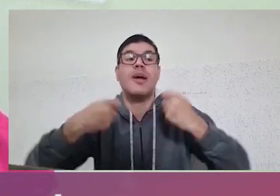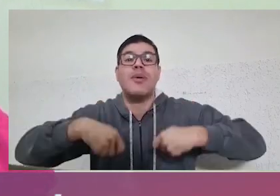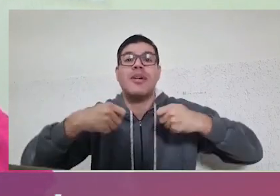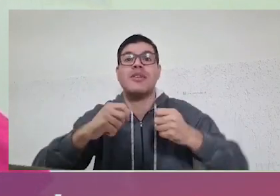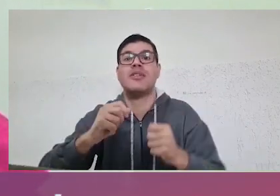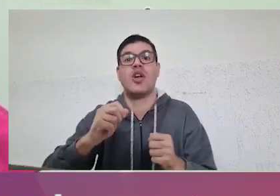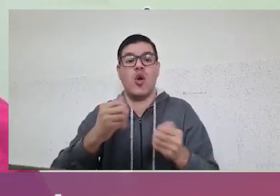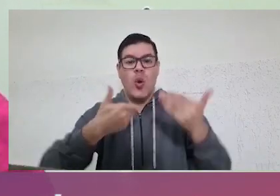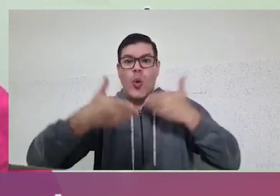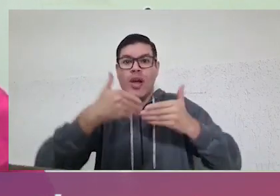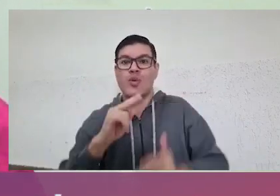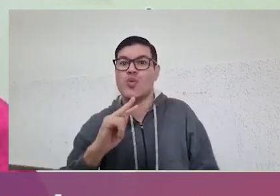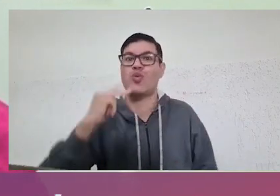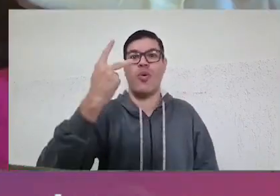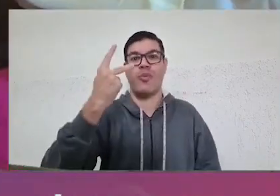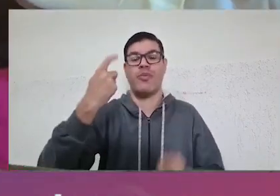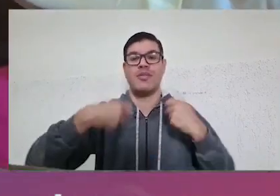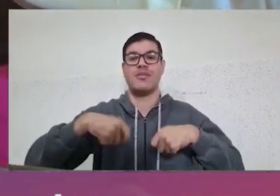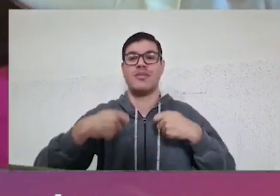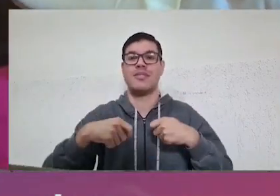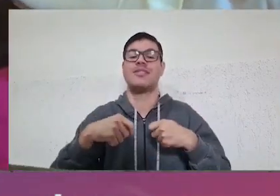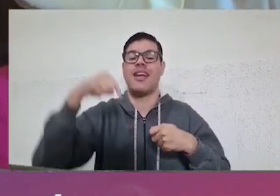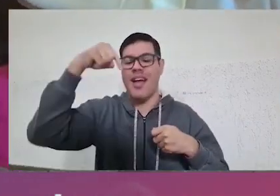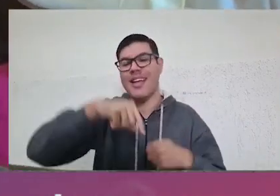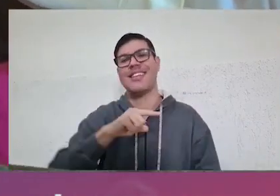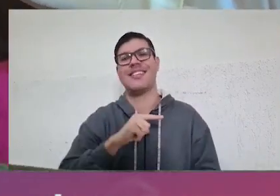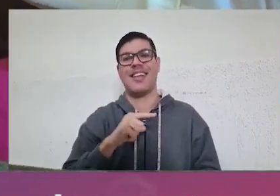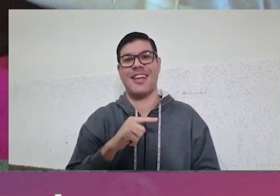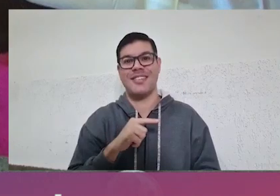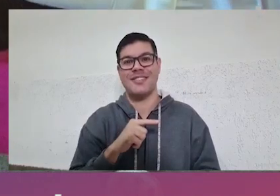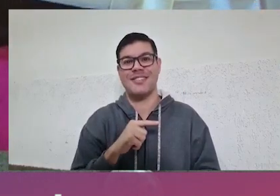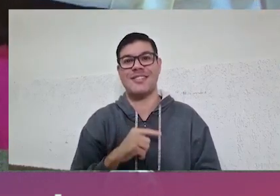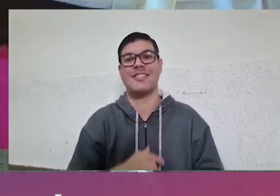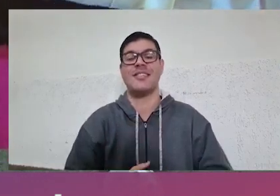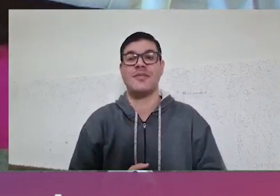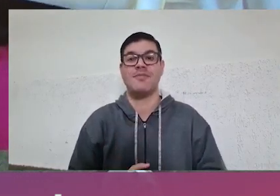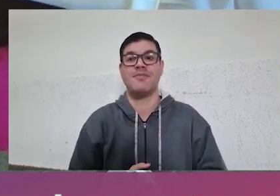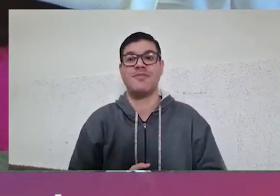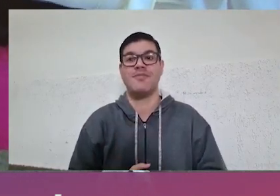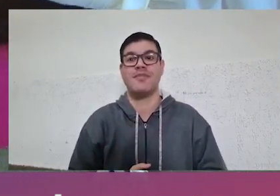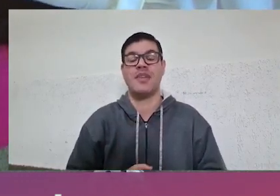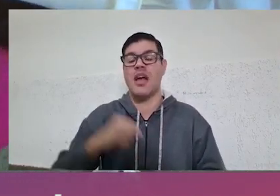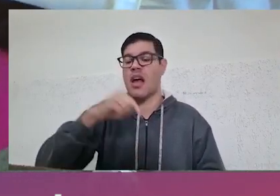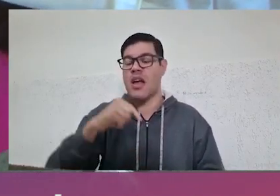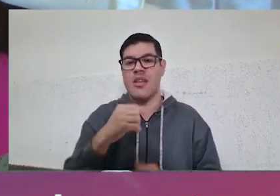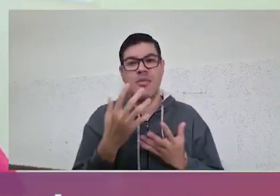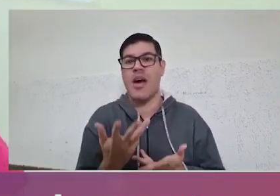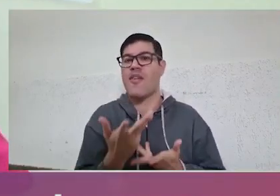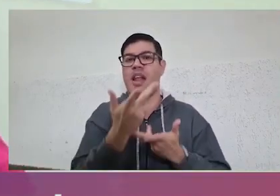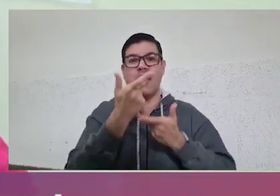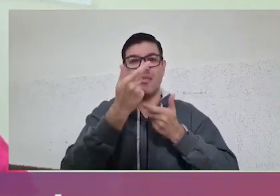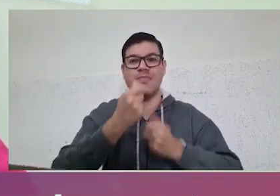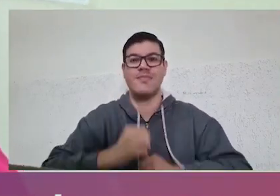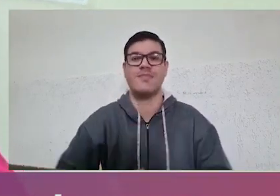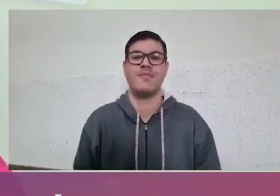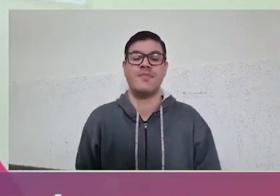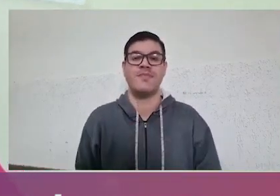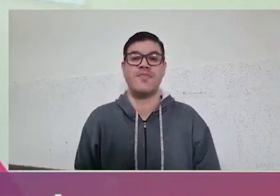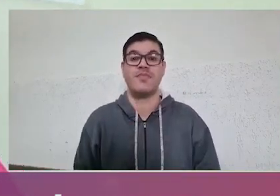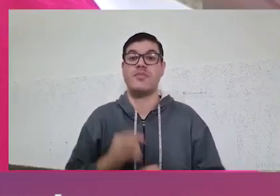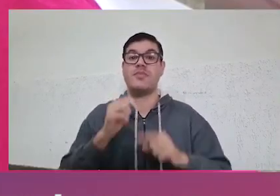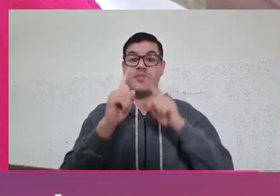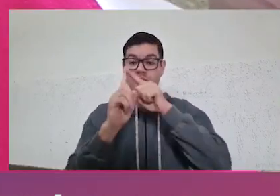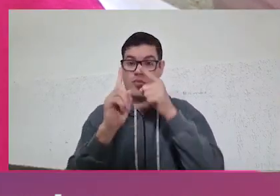grávida como ela precisa assim do dobro de cuidado de atenção aqui a gente encontra todo esse suporte não tem o que falar Nossa tô saindo daqui